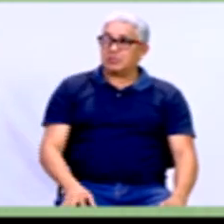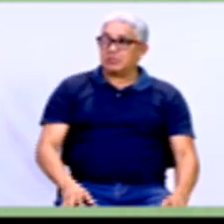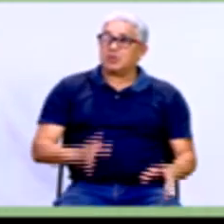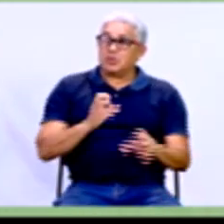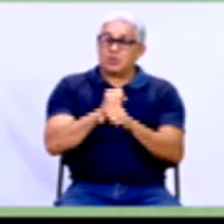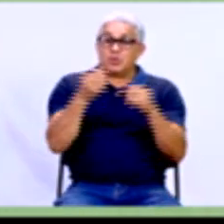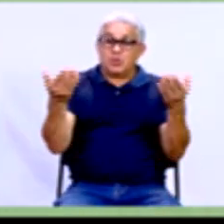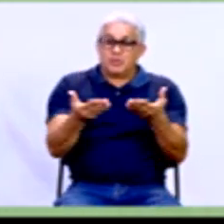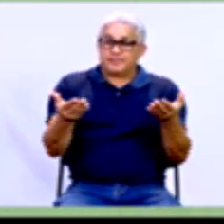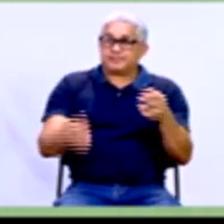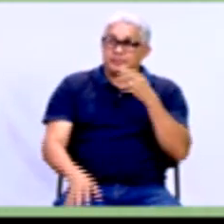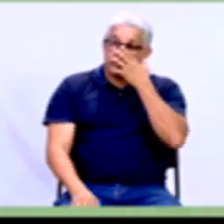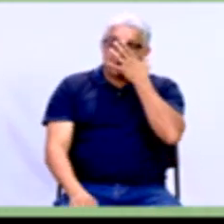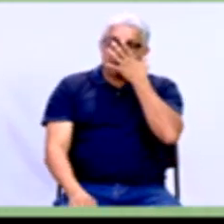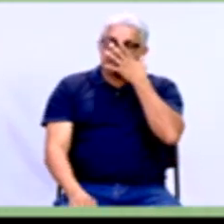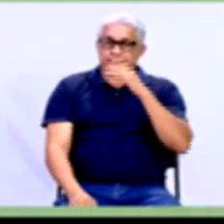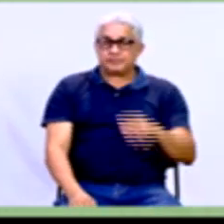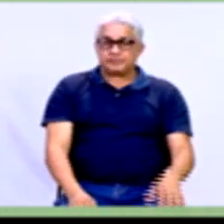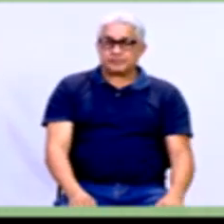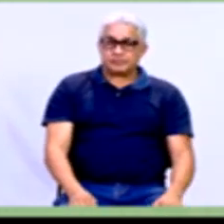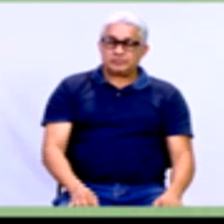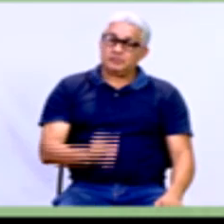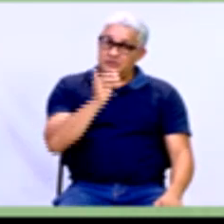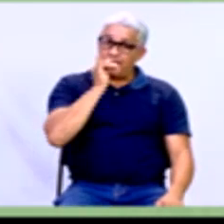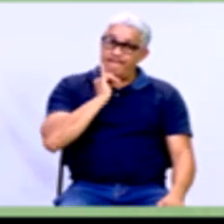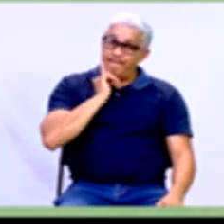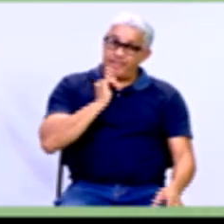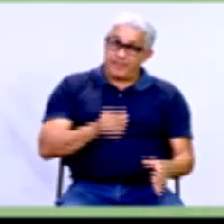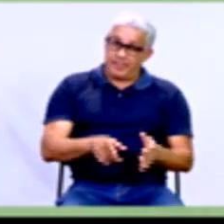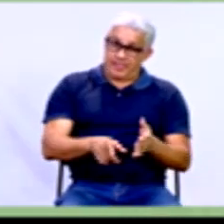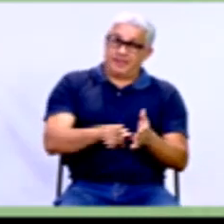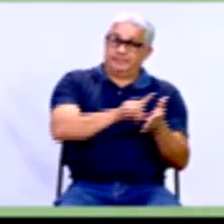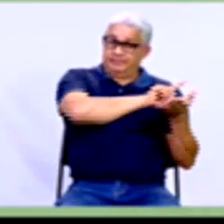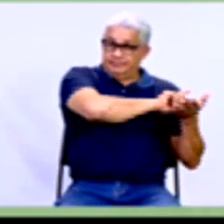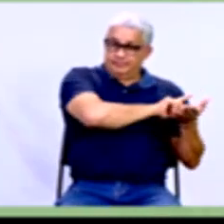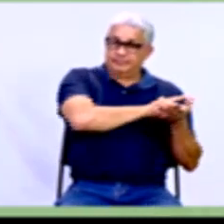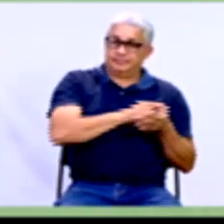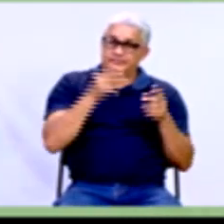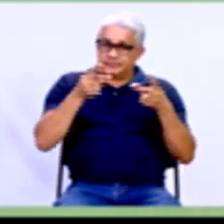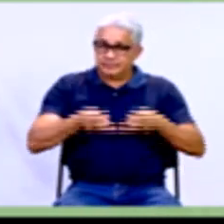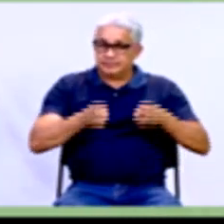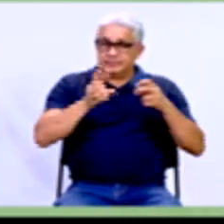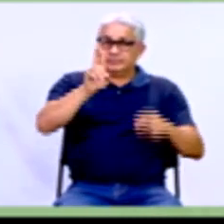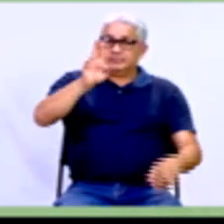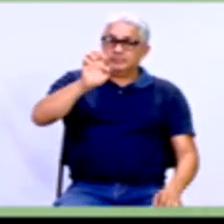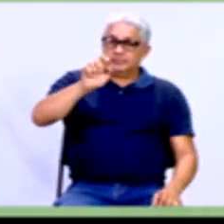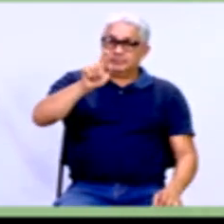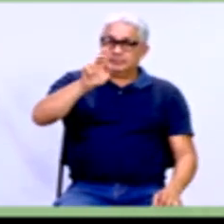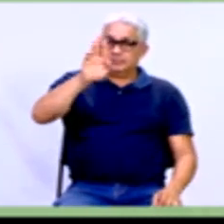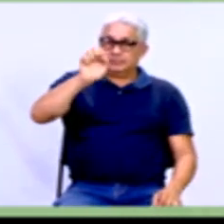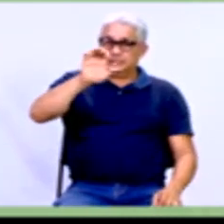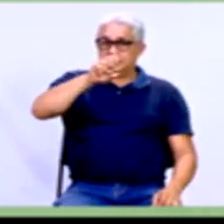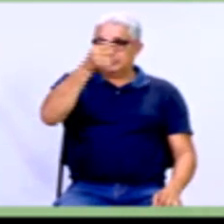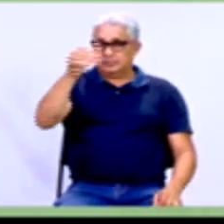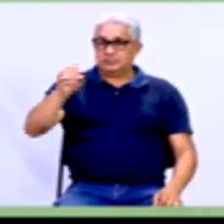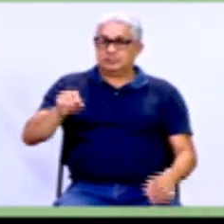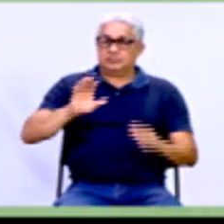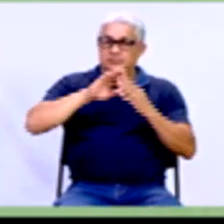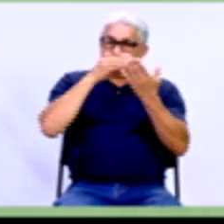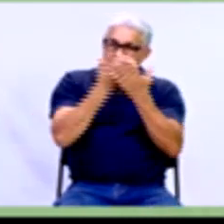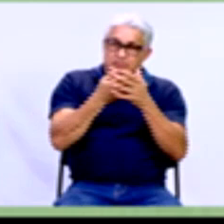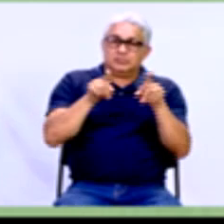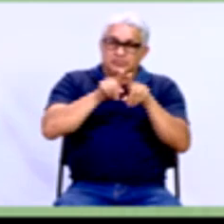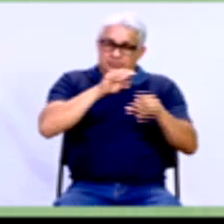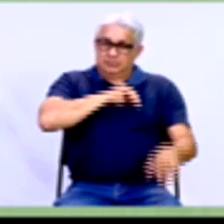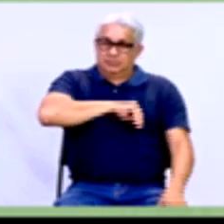agora. Com base no exemplo anterior, que identificou a regressão entre a escolaridade e a renda,